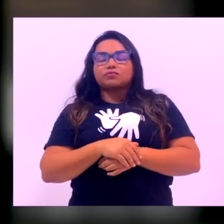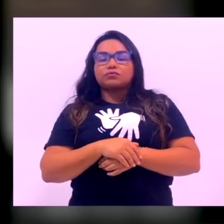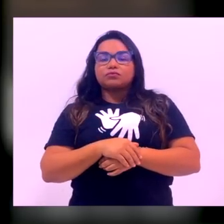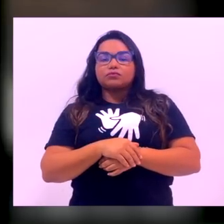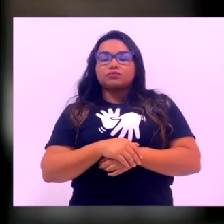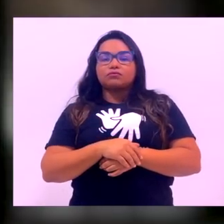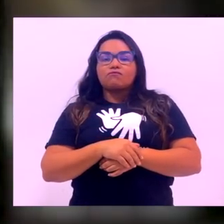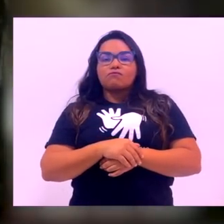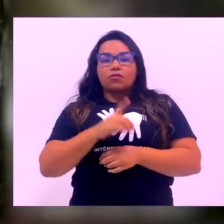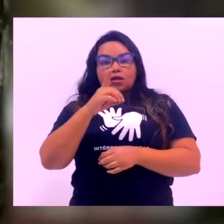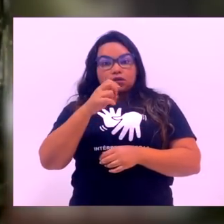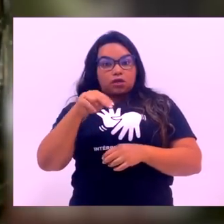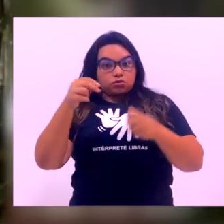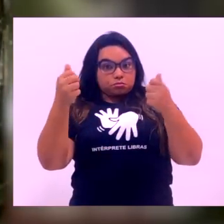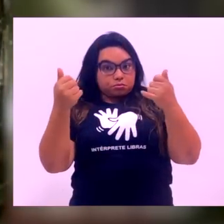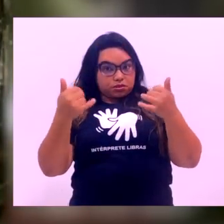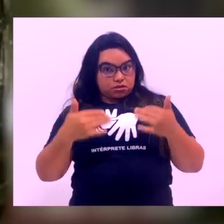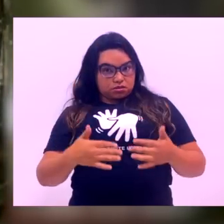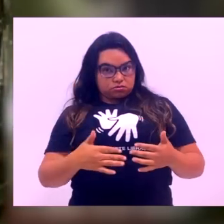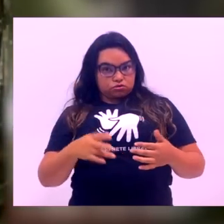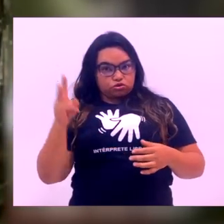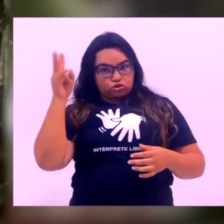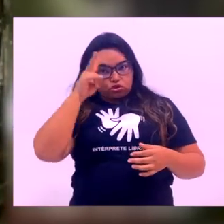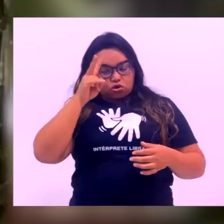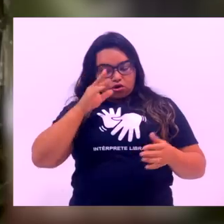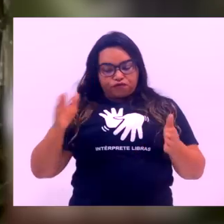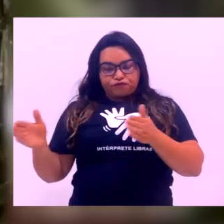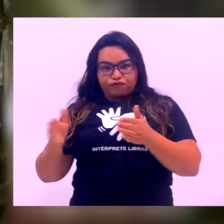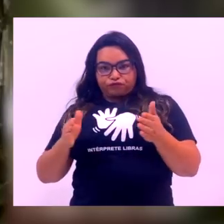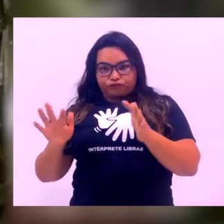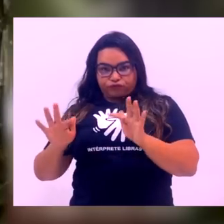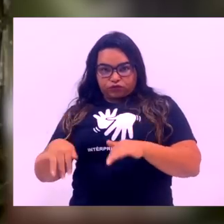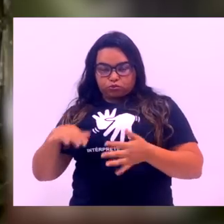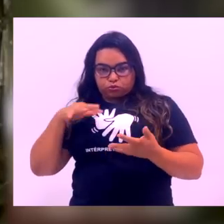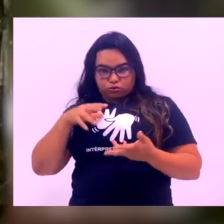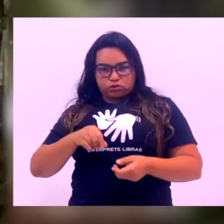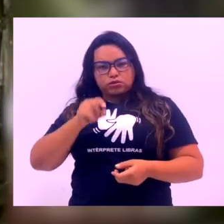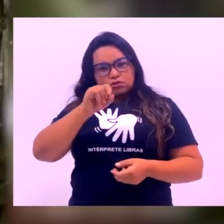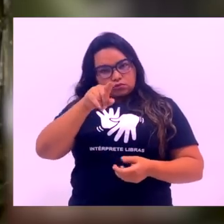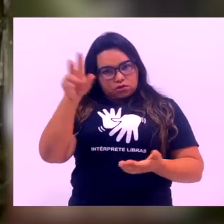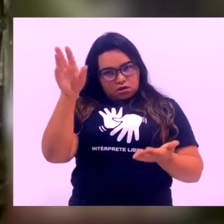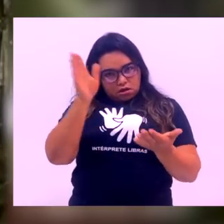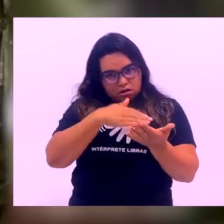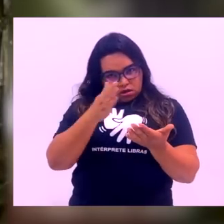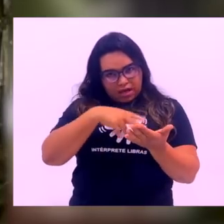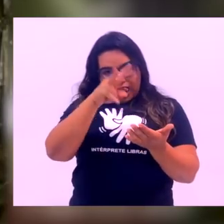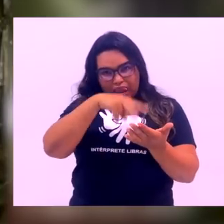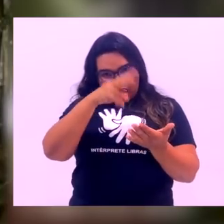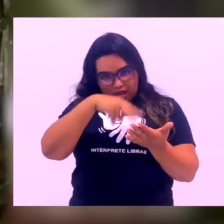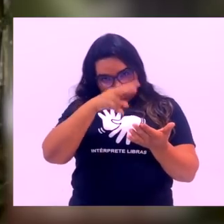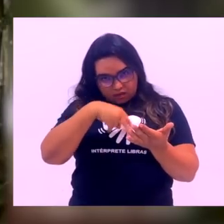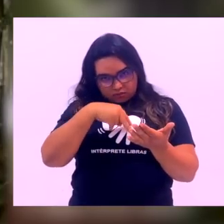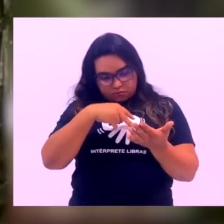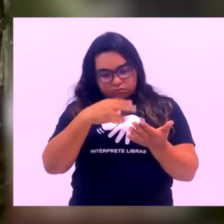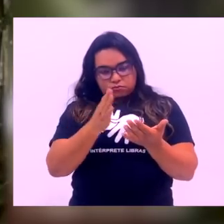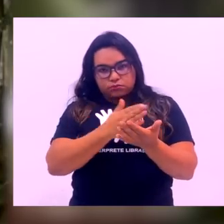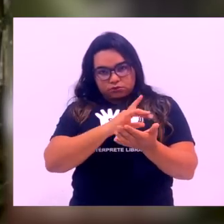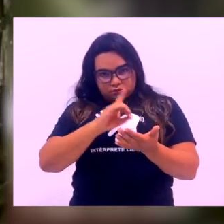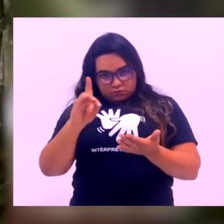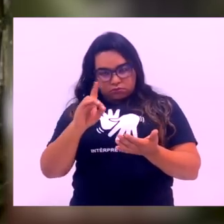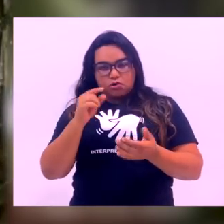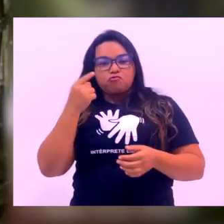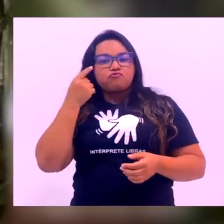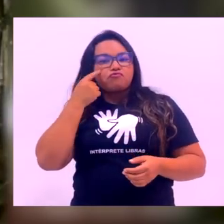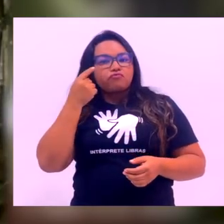2:28. Que fala a respeito dos últimos dias. Bem, se você ler sua Bíblia, você verá como os eventos